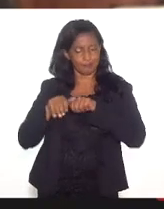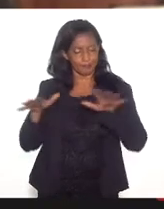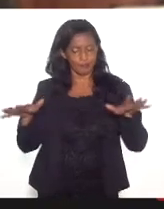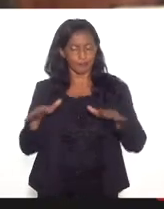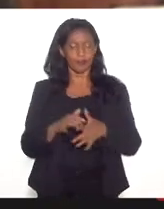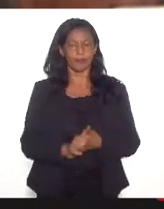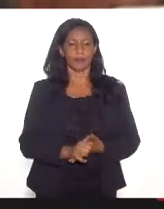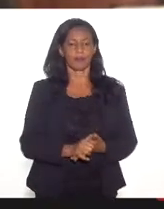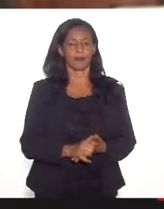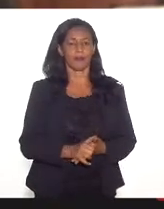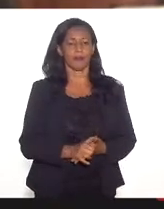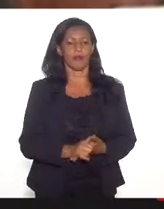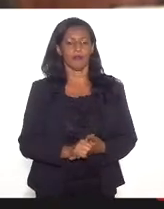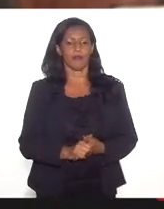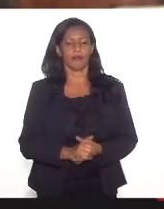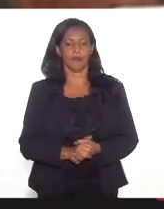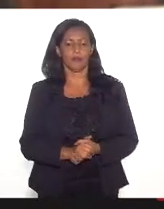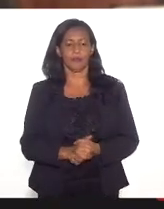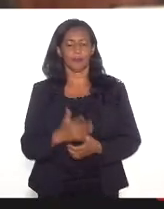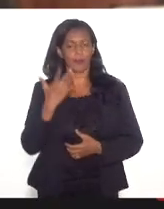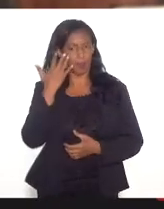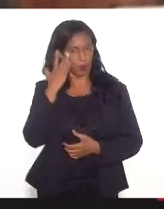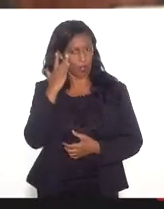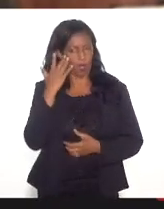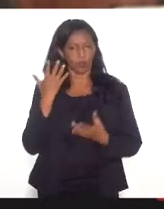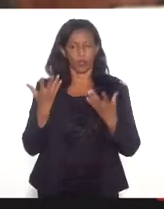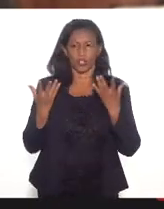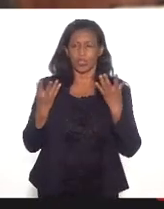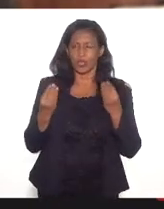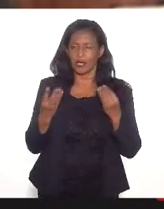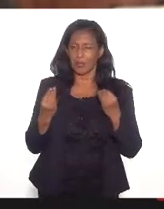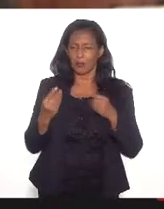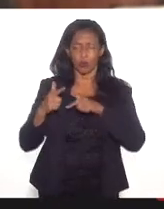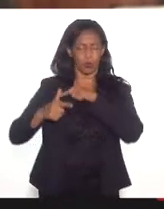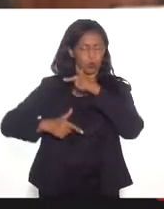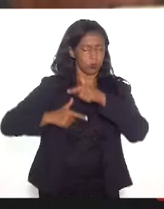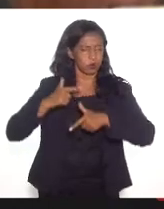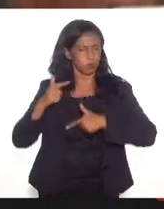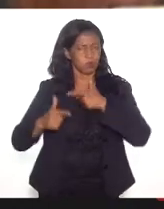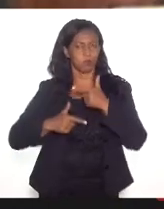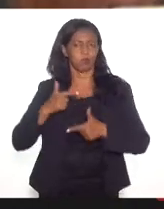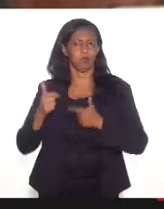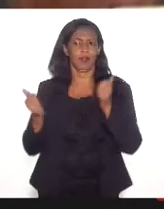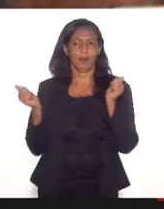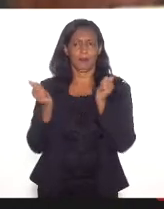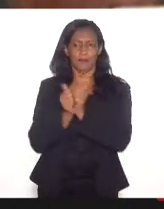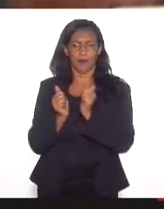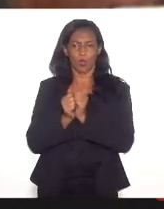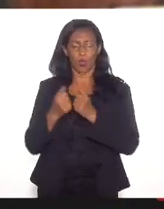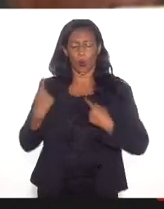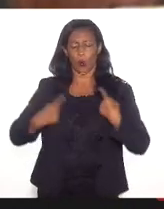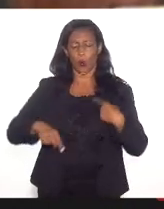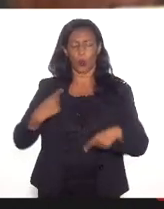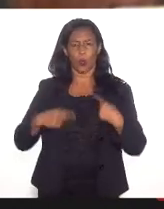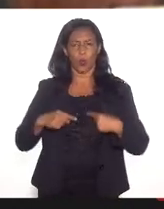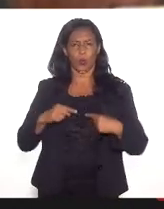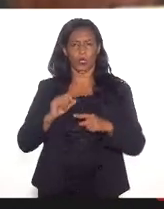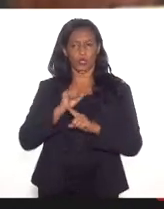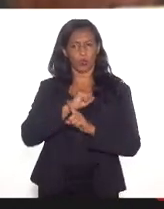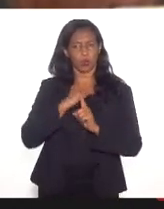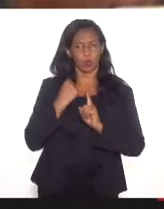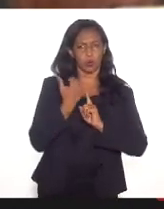acho que a gente tem muito que construir do ponto de vista de políticas sociais de